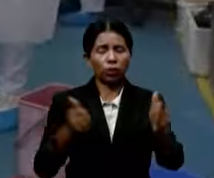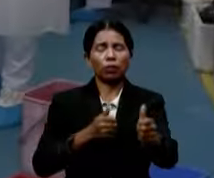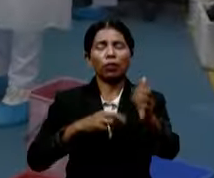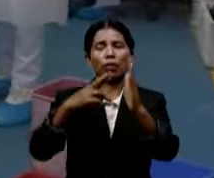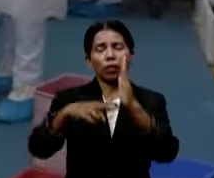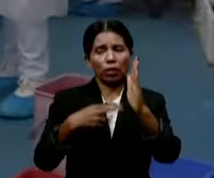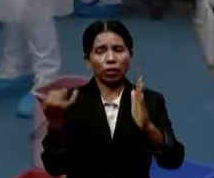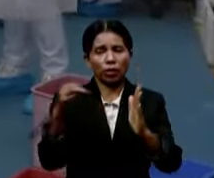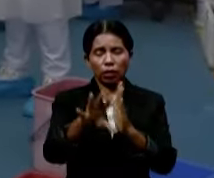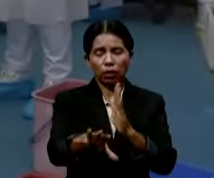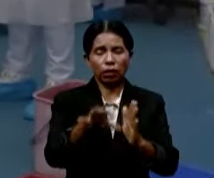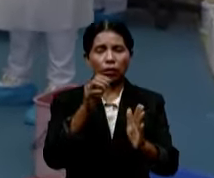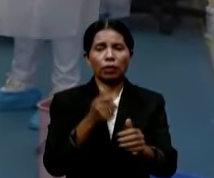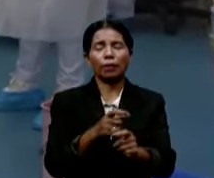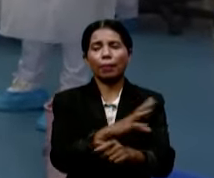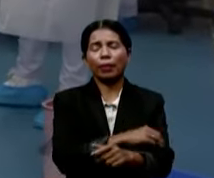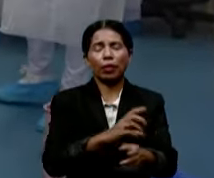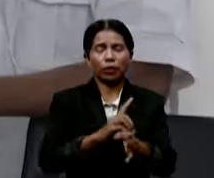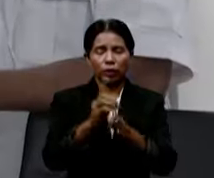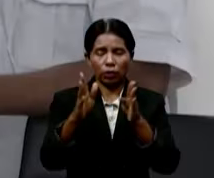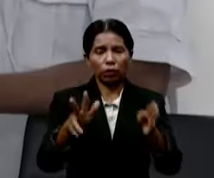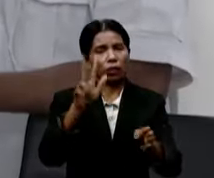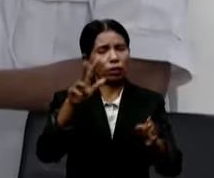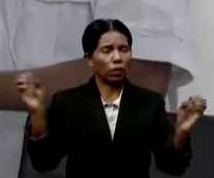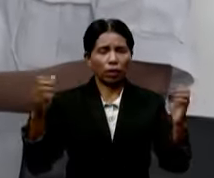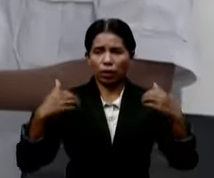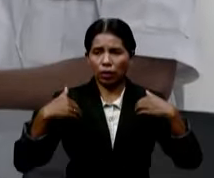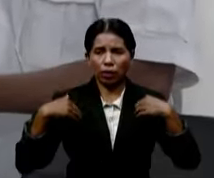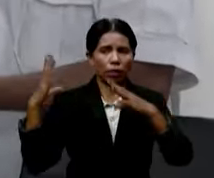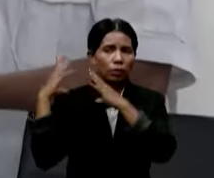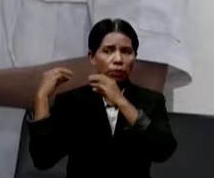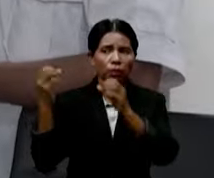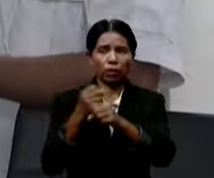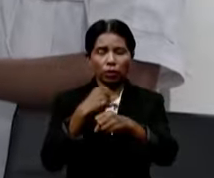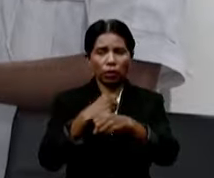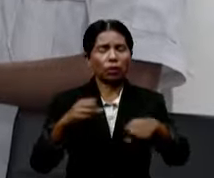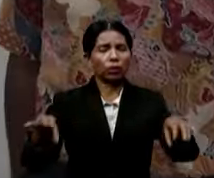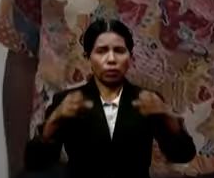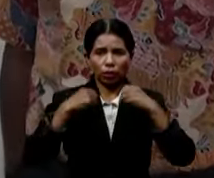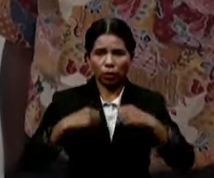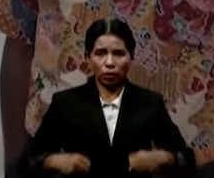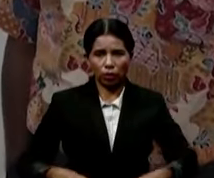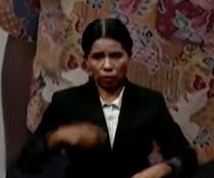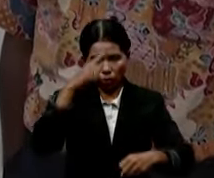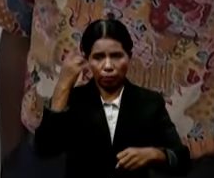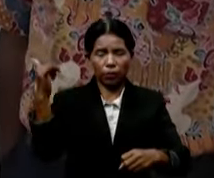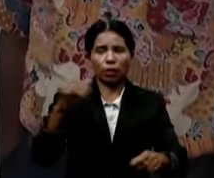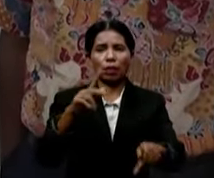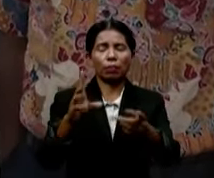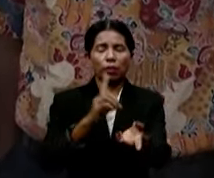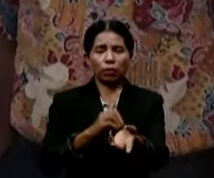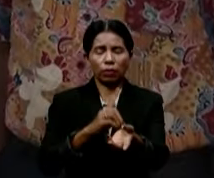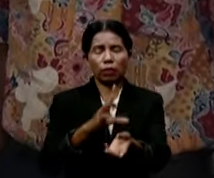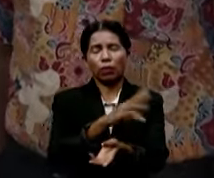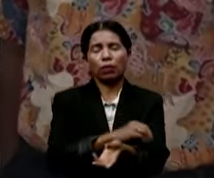critério de seleção por mérito, no diretor na Entolo, la experiência tu halo gestão ba Laboratório de Saúde, tamba sira ema médico no